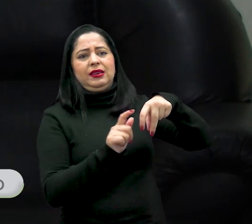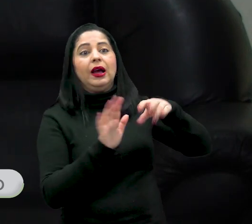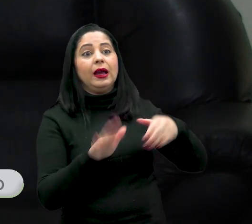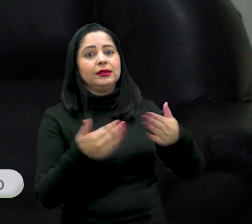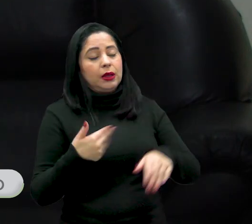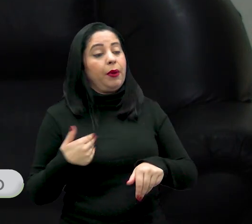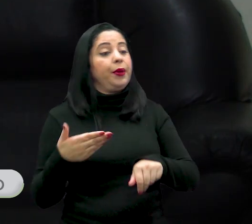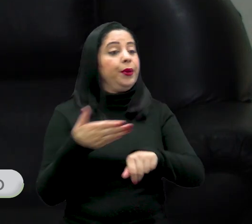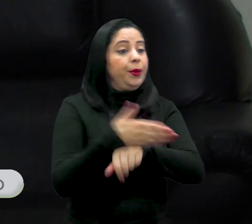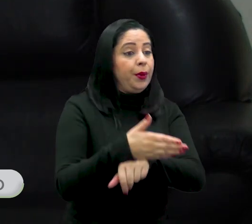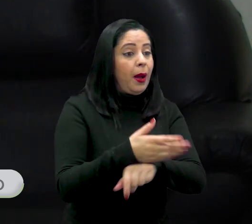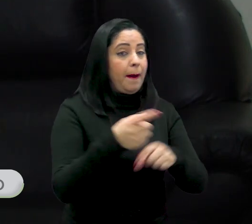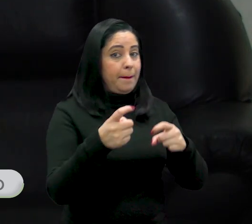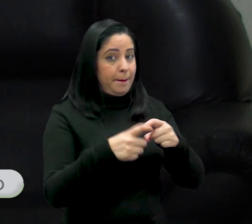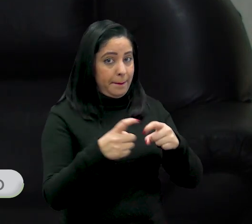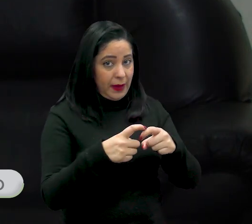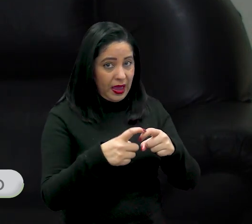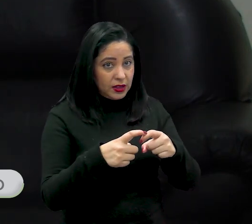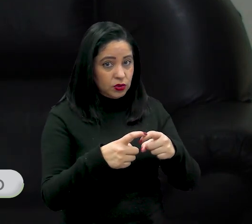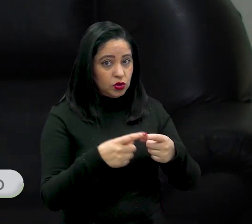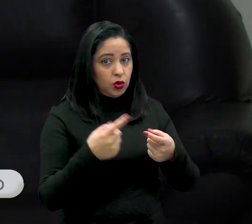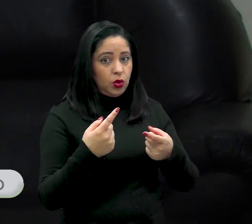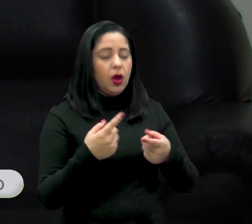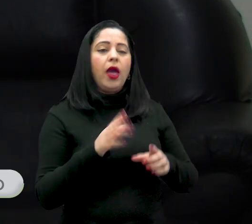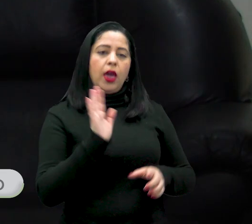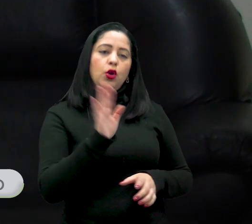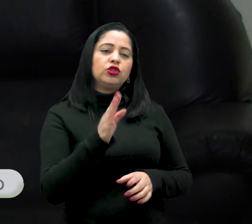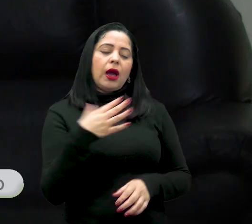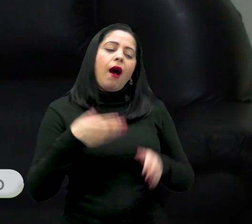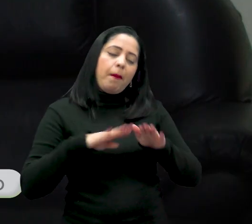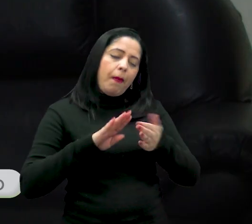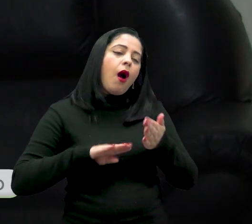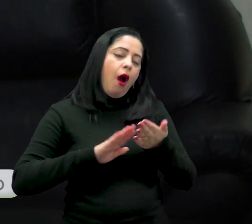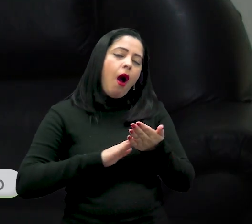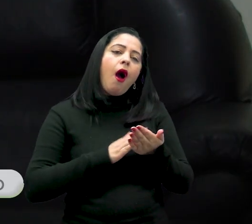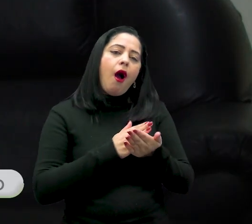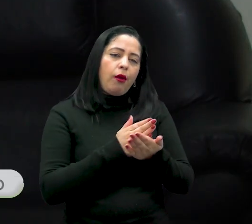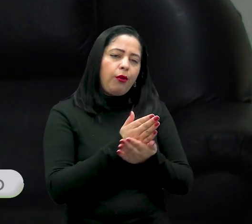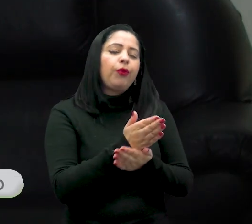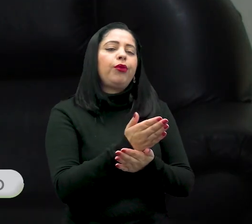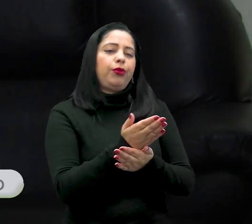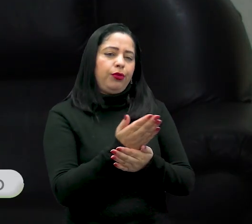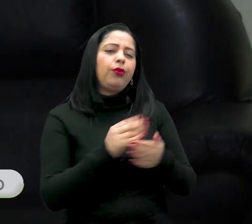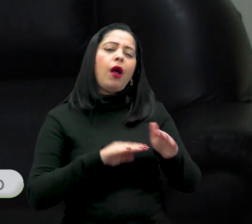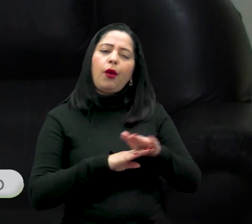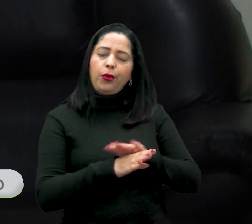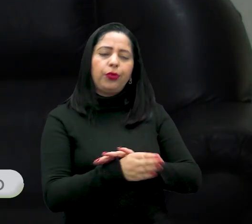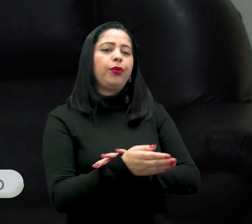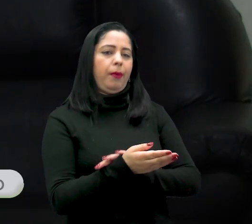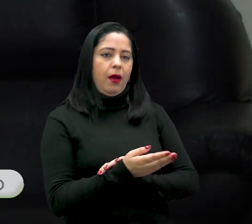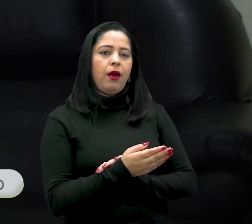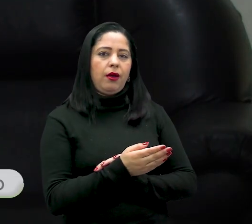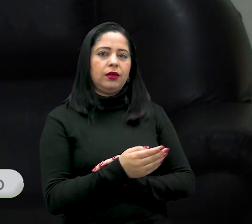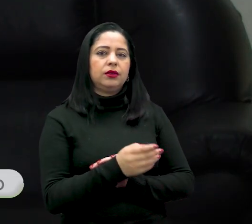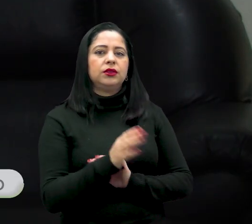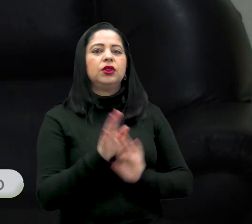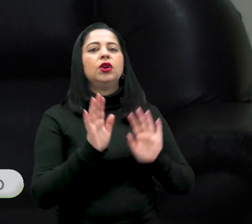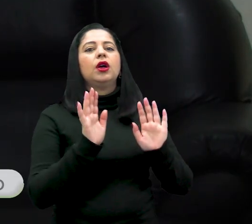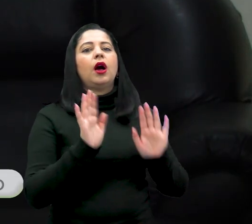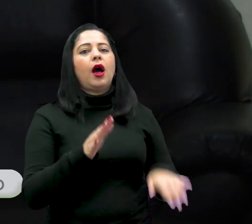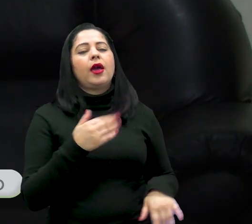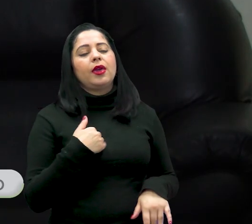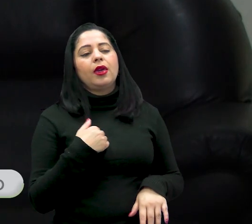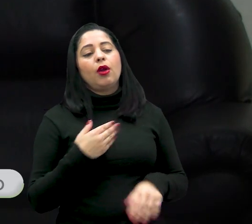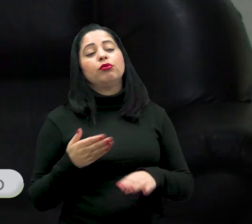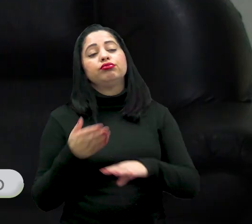eu falei com o médico, por eu trabalhar na área da radiologia, logo já sabia mais ou menos o que estava acontecendo.